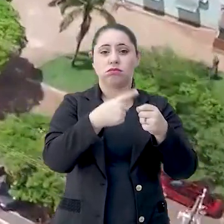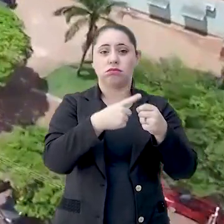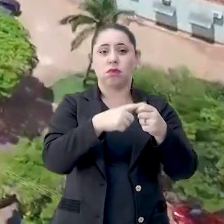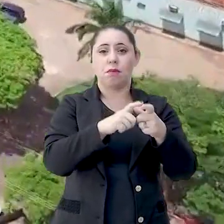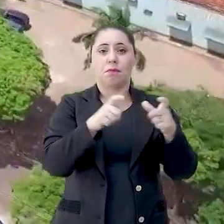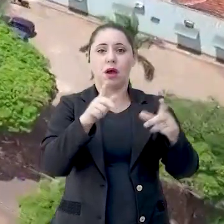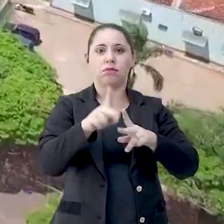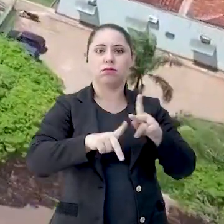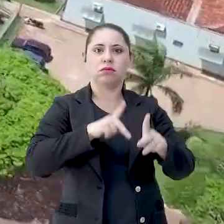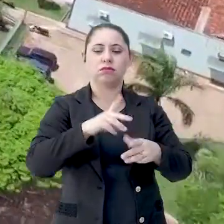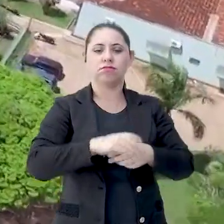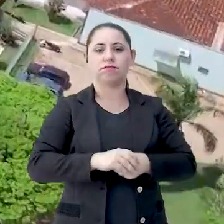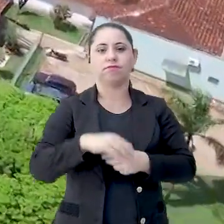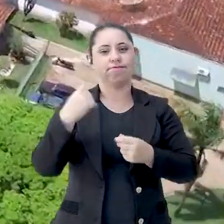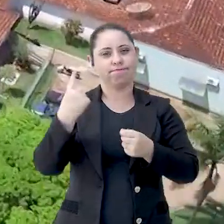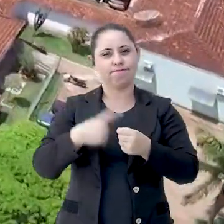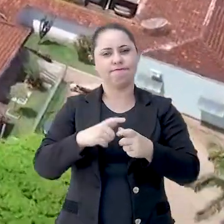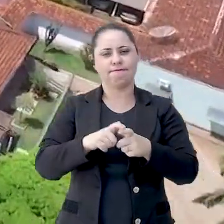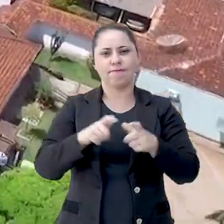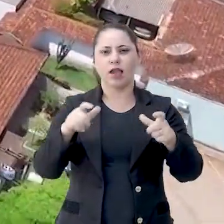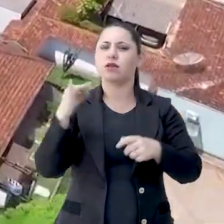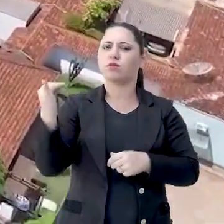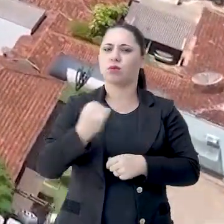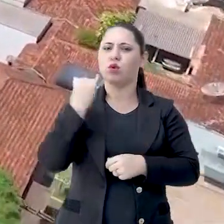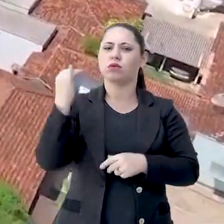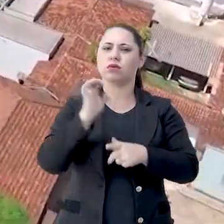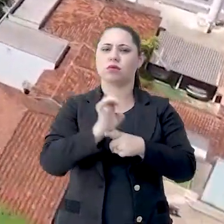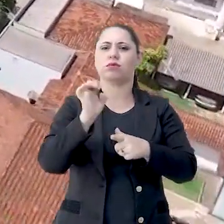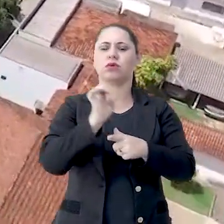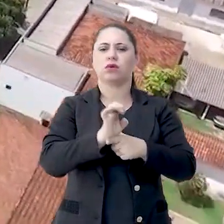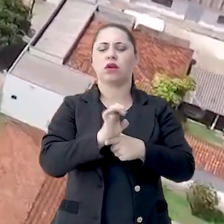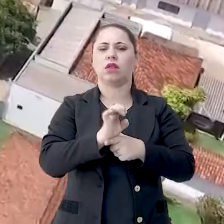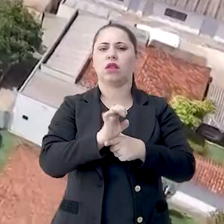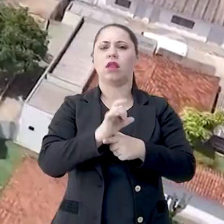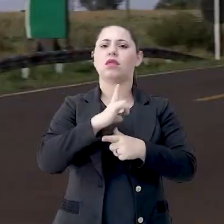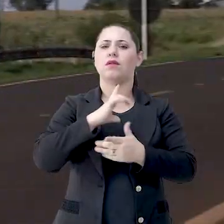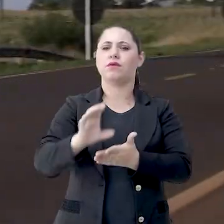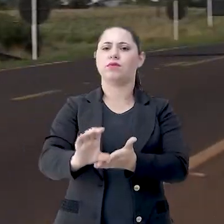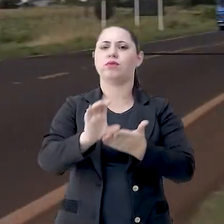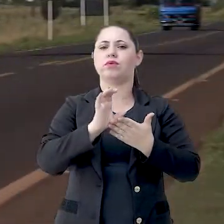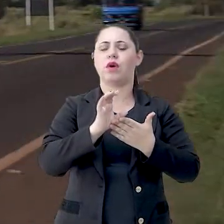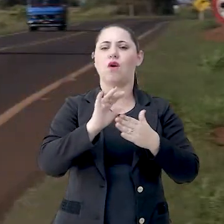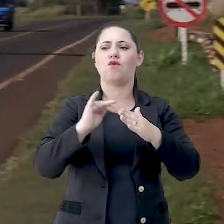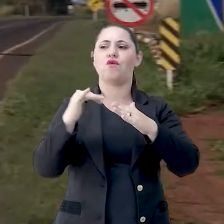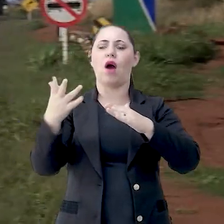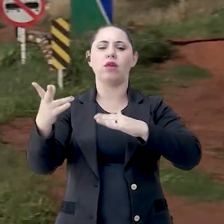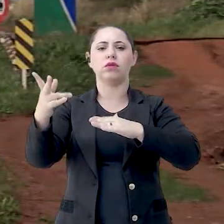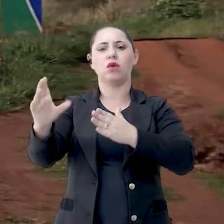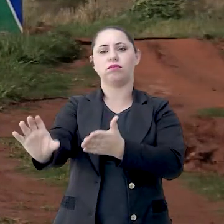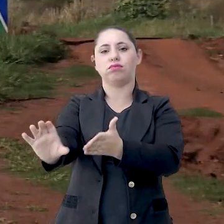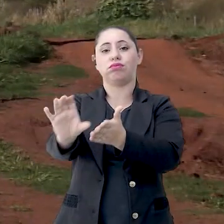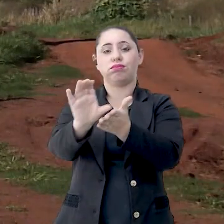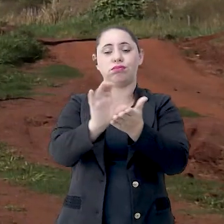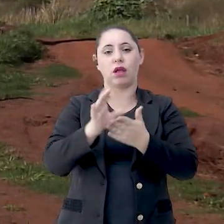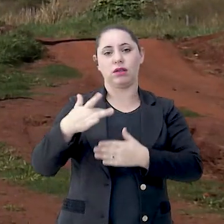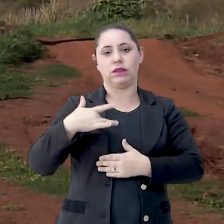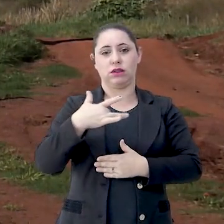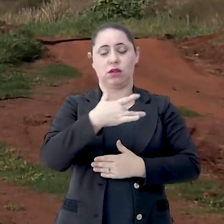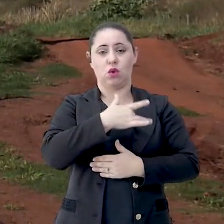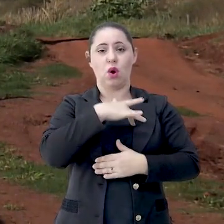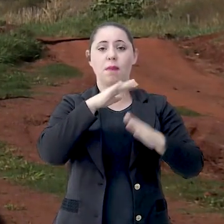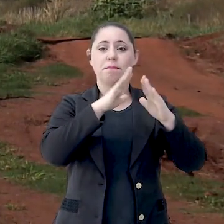na área da saúde e na habitação municipal, na construção de moradias. Uma das reivindicações da população